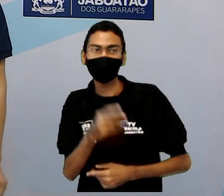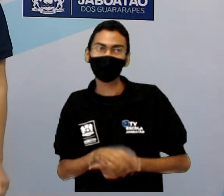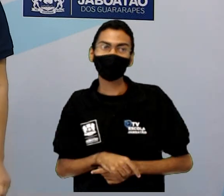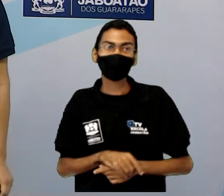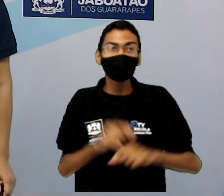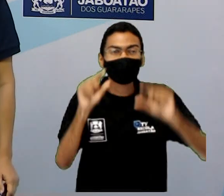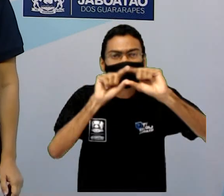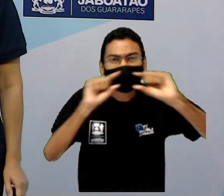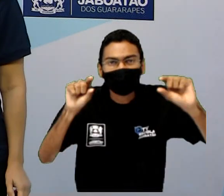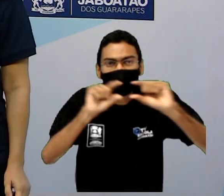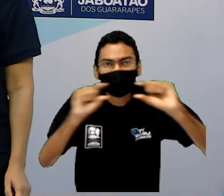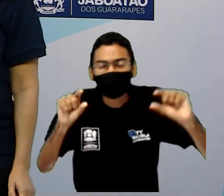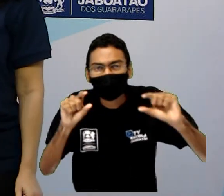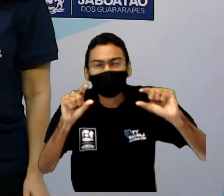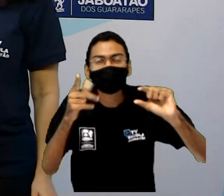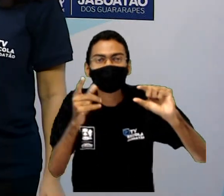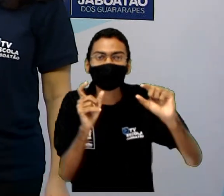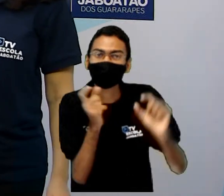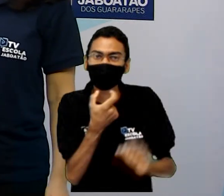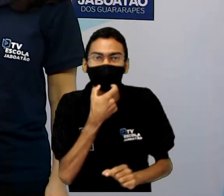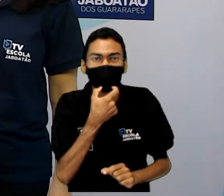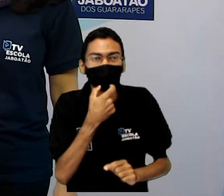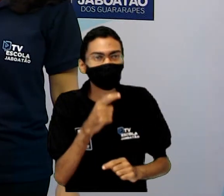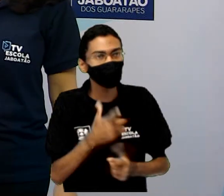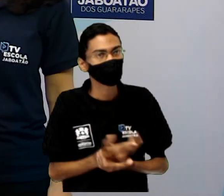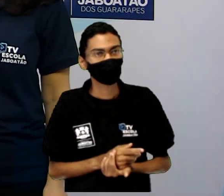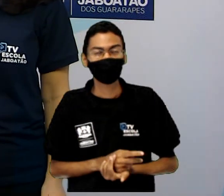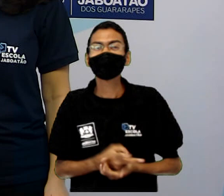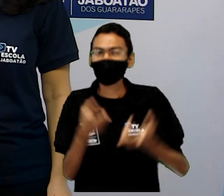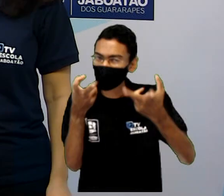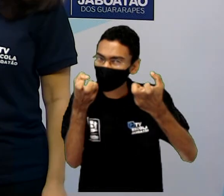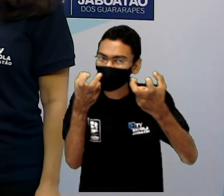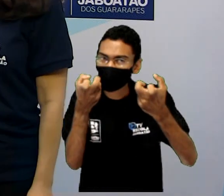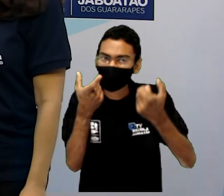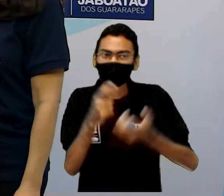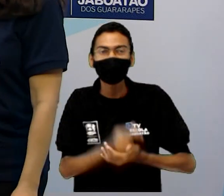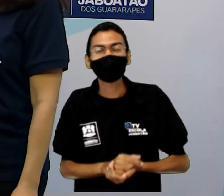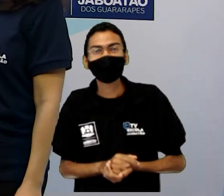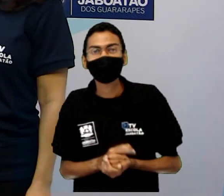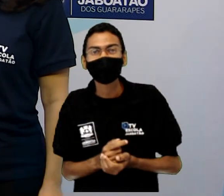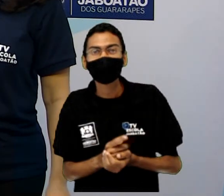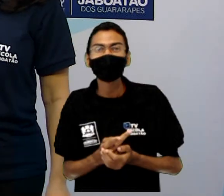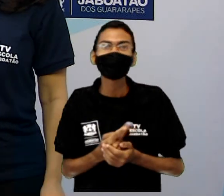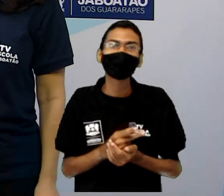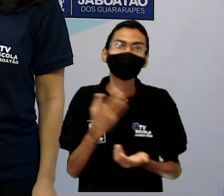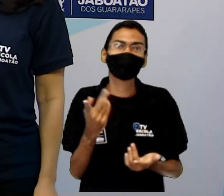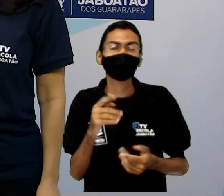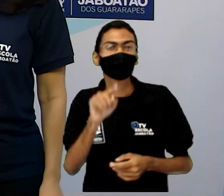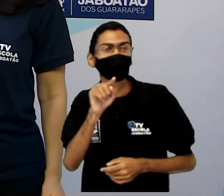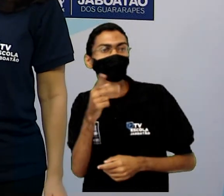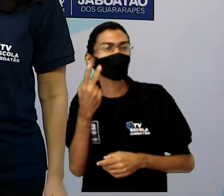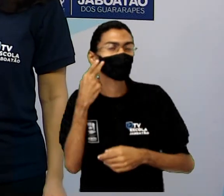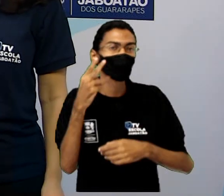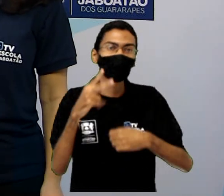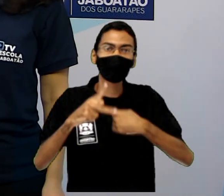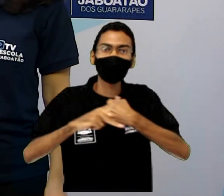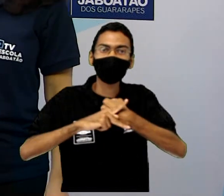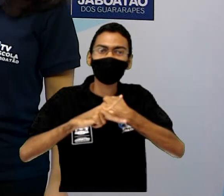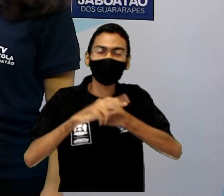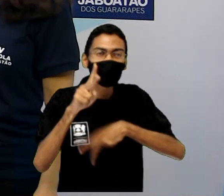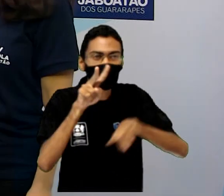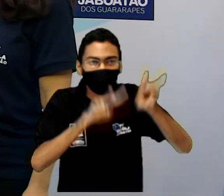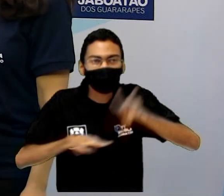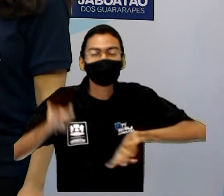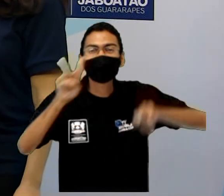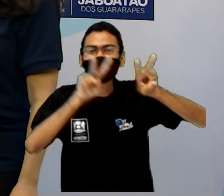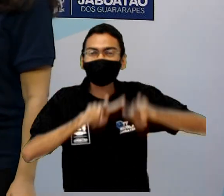que frase está no singular e que frase está no plural? Olhando a frase solta, não. Por